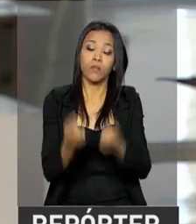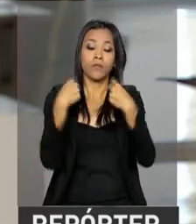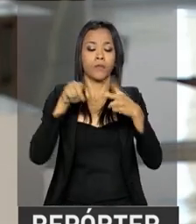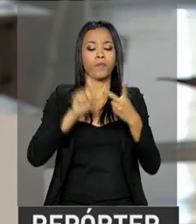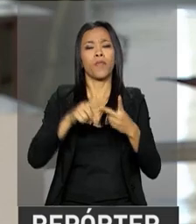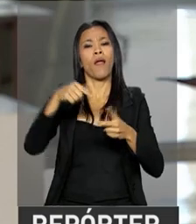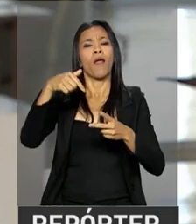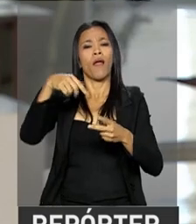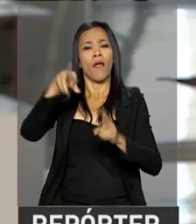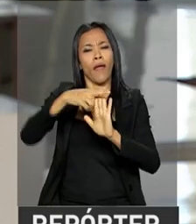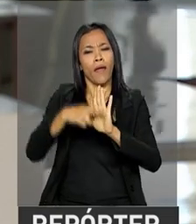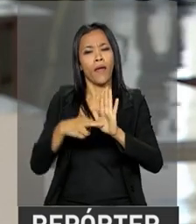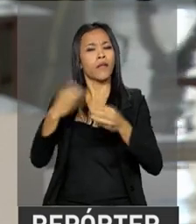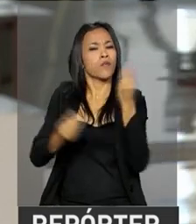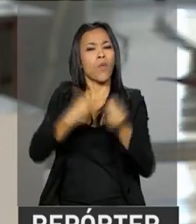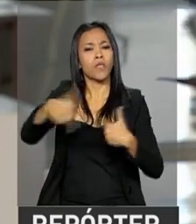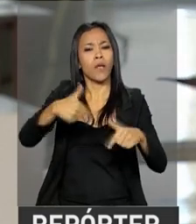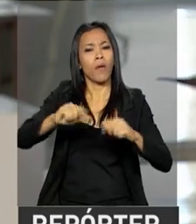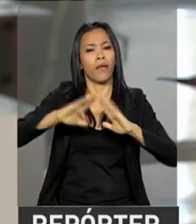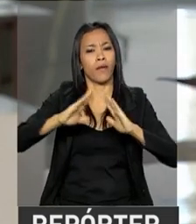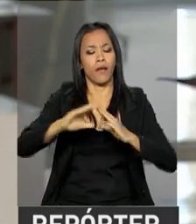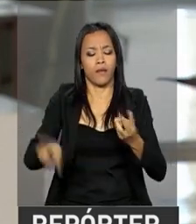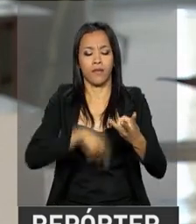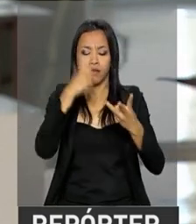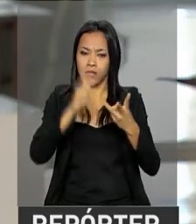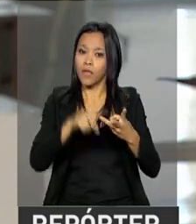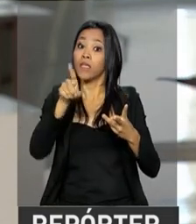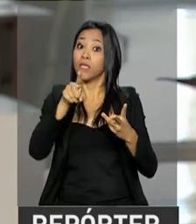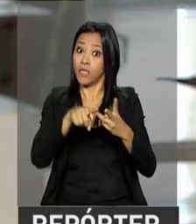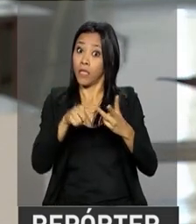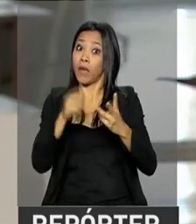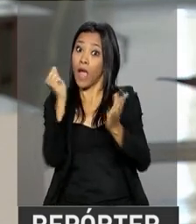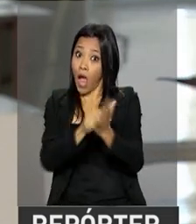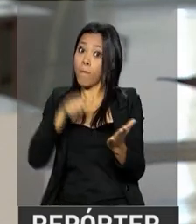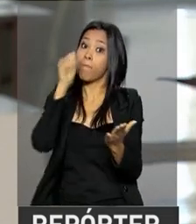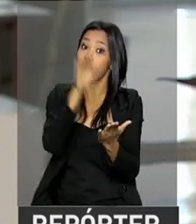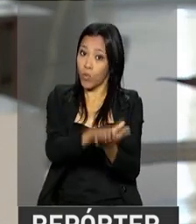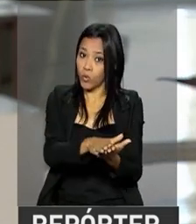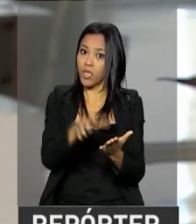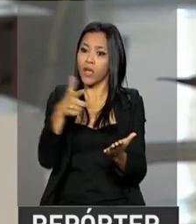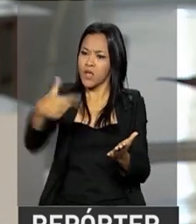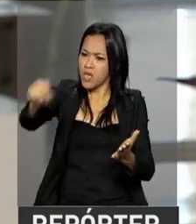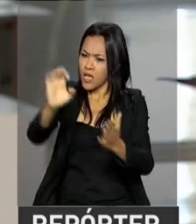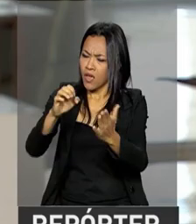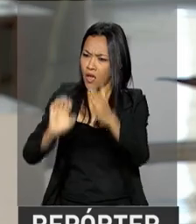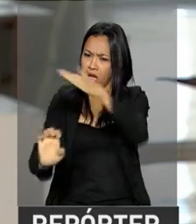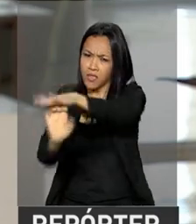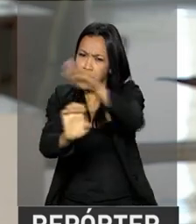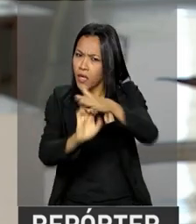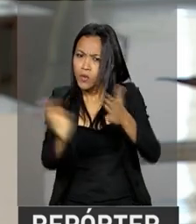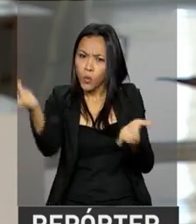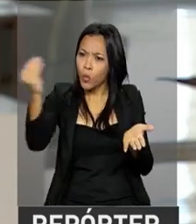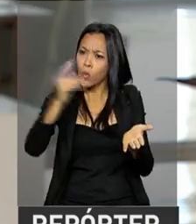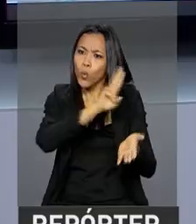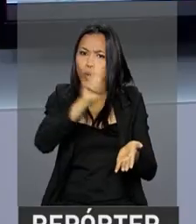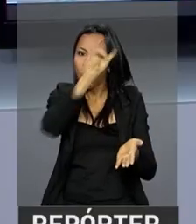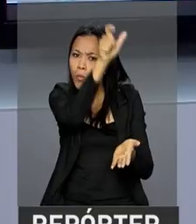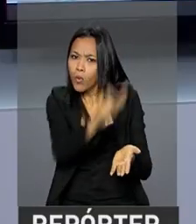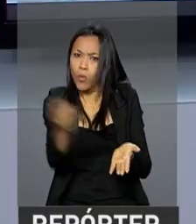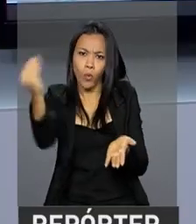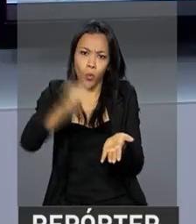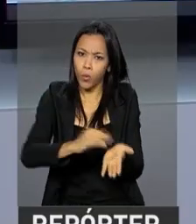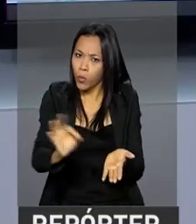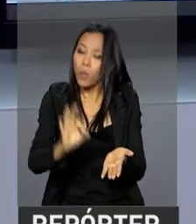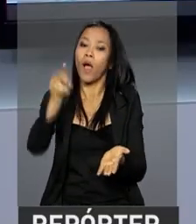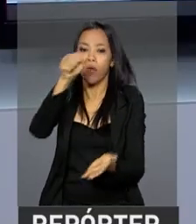realização de trabalho em casa e também o aumento da multa ao empregador que não registra o empregado. Carolina, é com você. Obrigada,